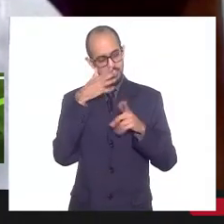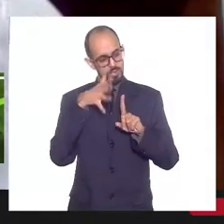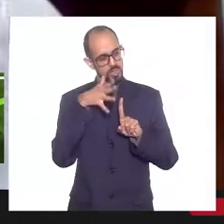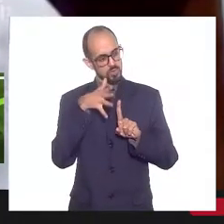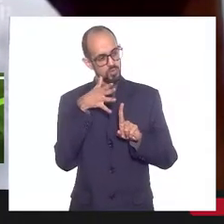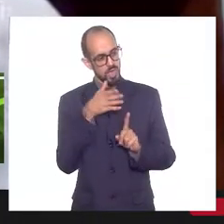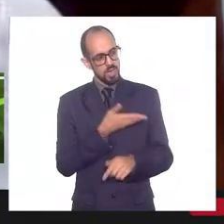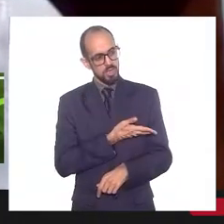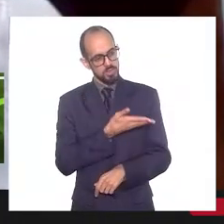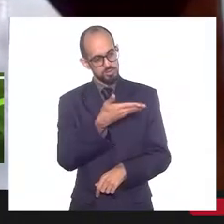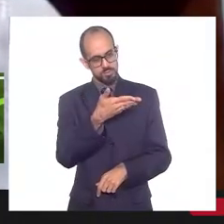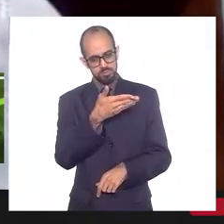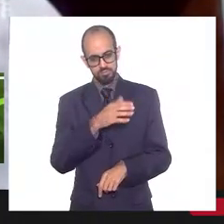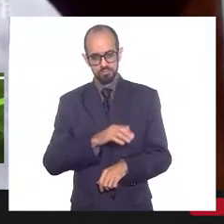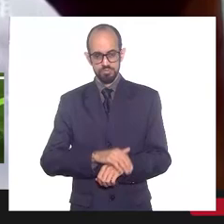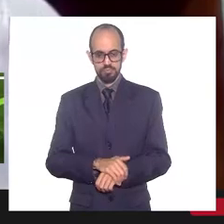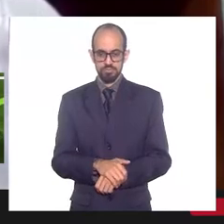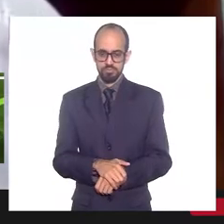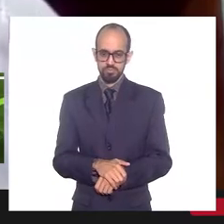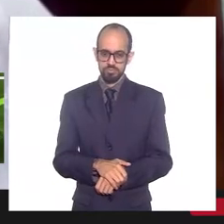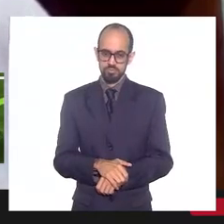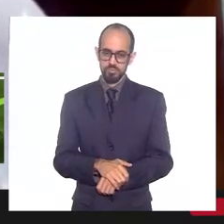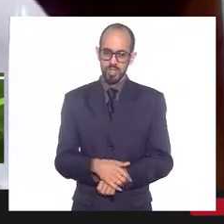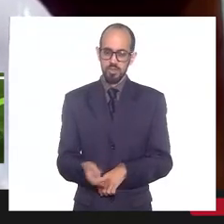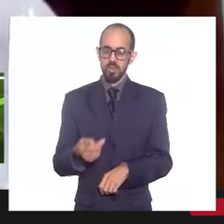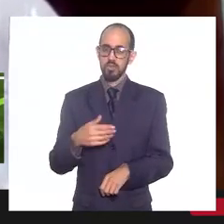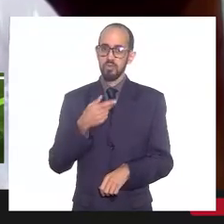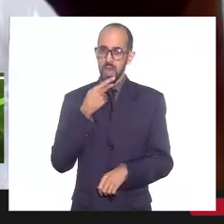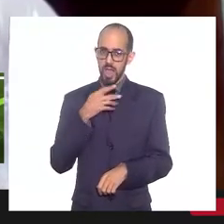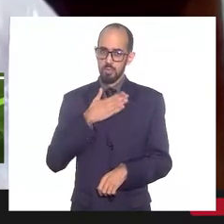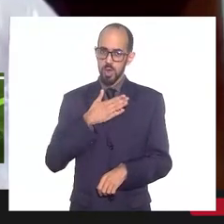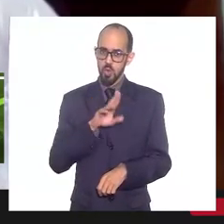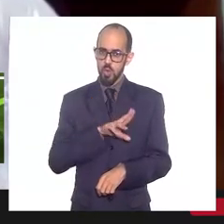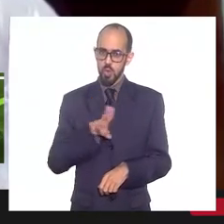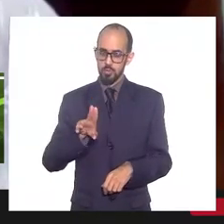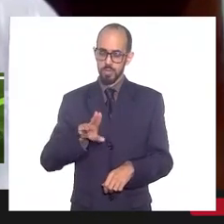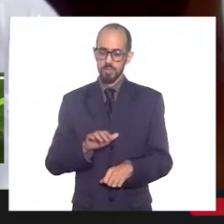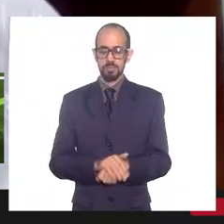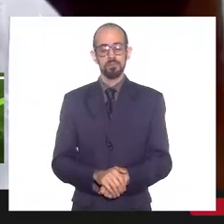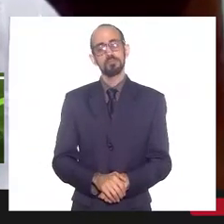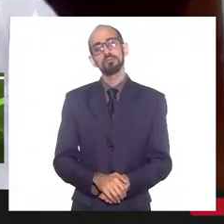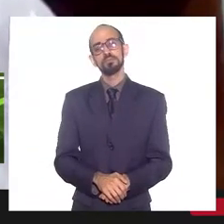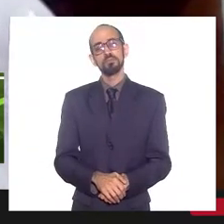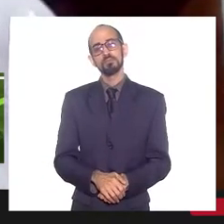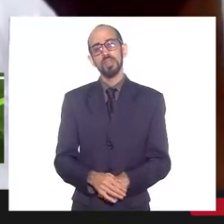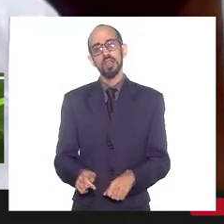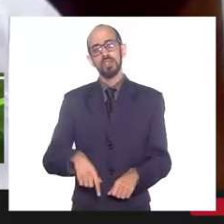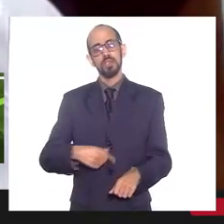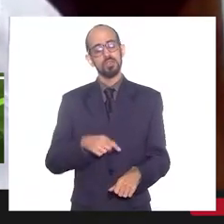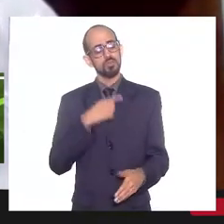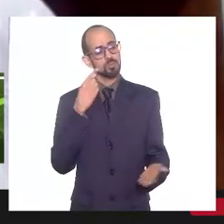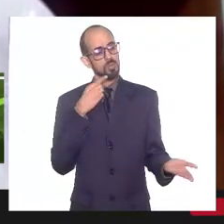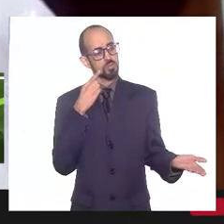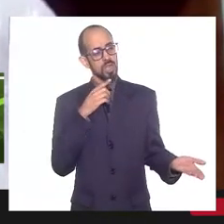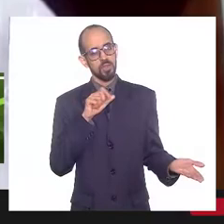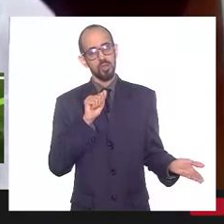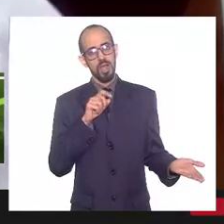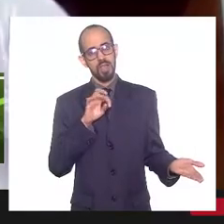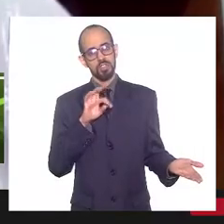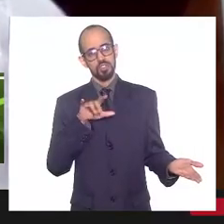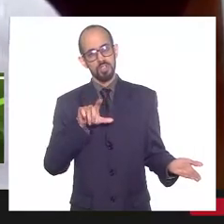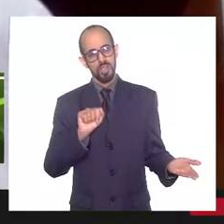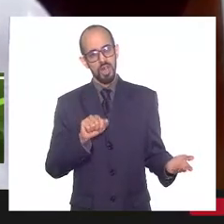que me ficaram né tá tudo Deputado Átila Nunes